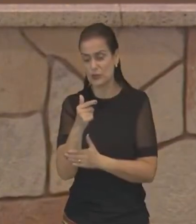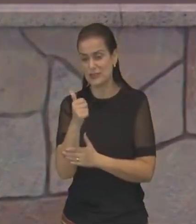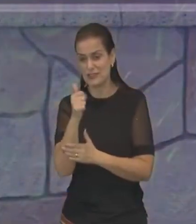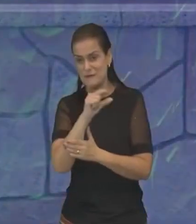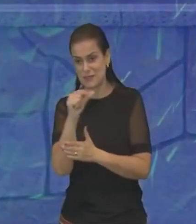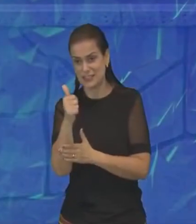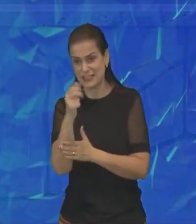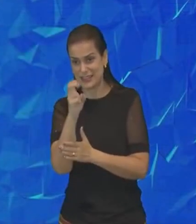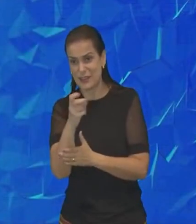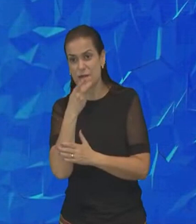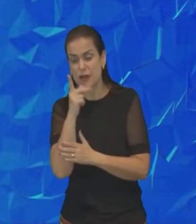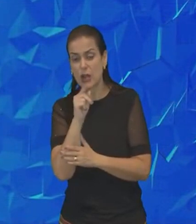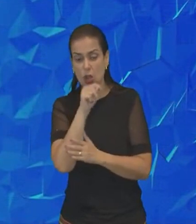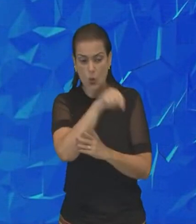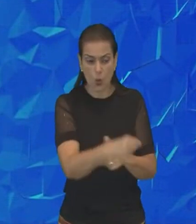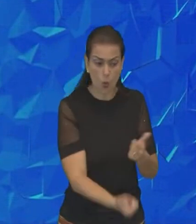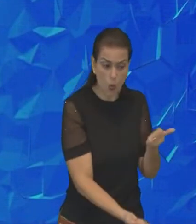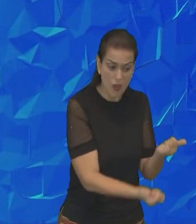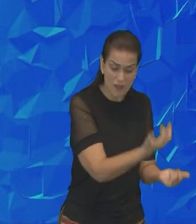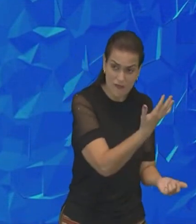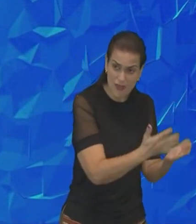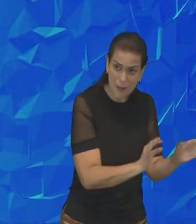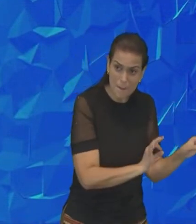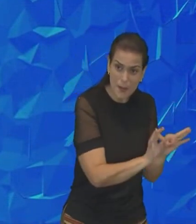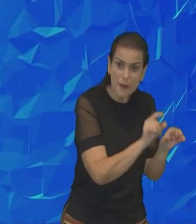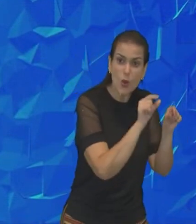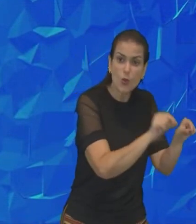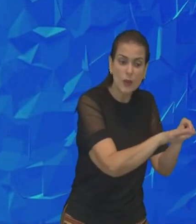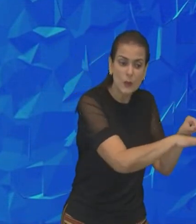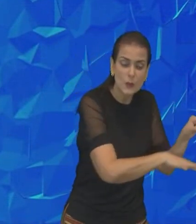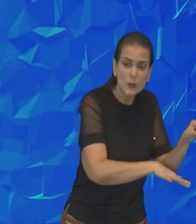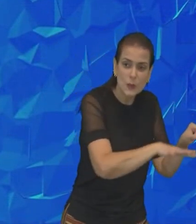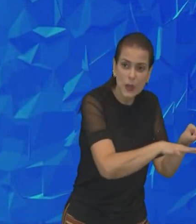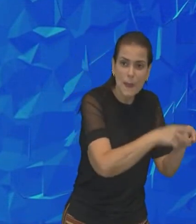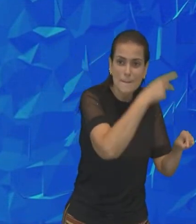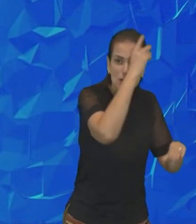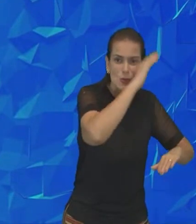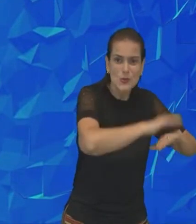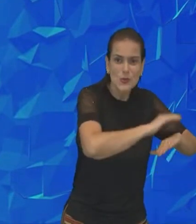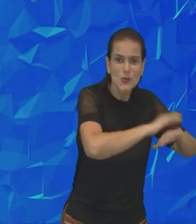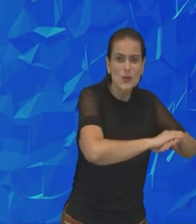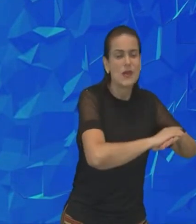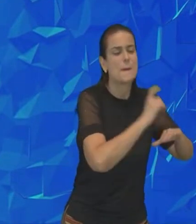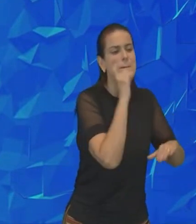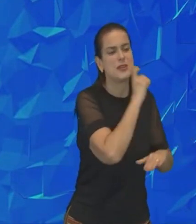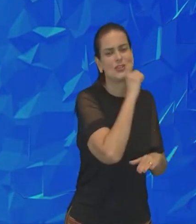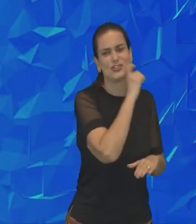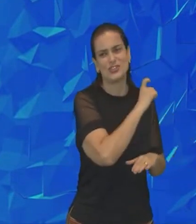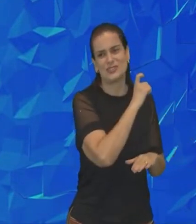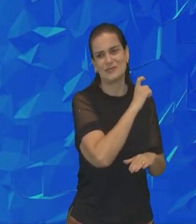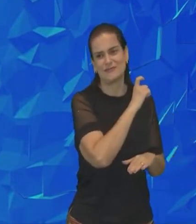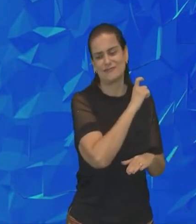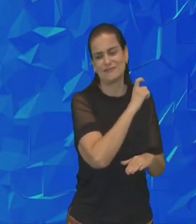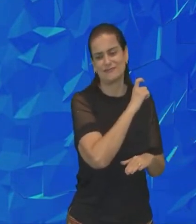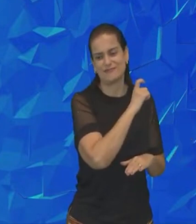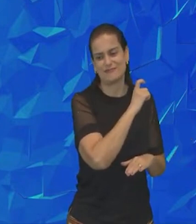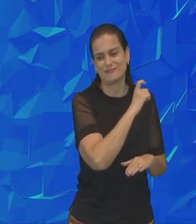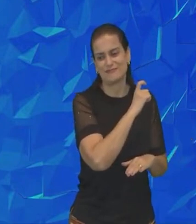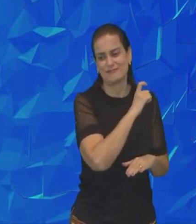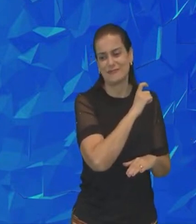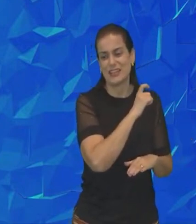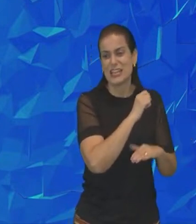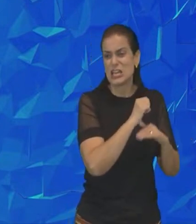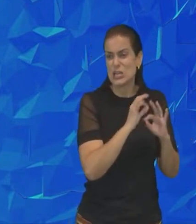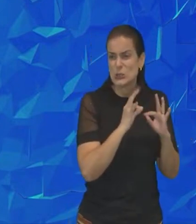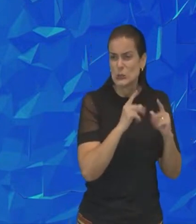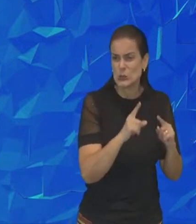foi preparado para aquele que ama e pratica a mentira. 22:15 de Provérbios, ficam fora os cães, os